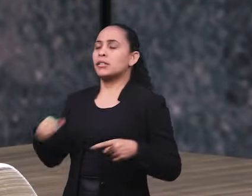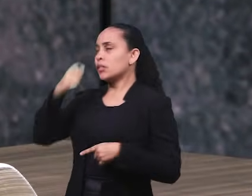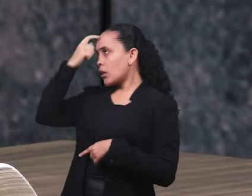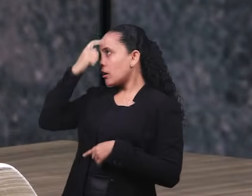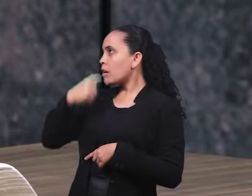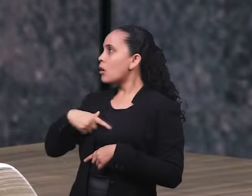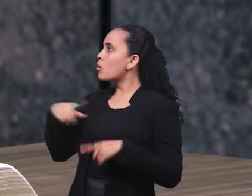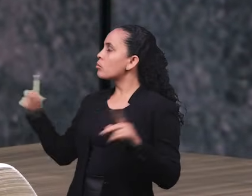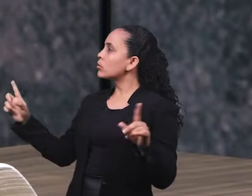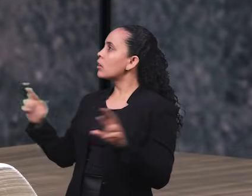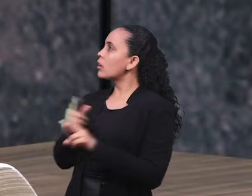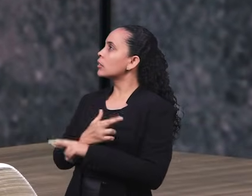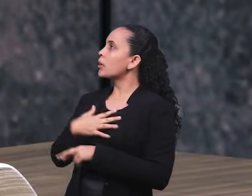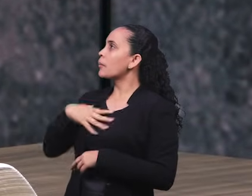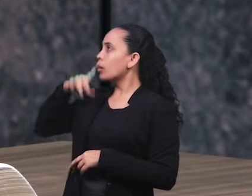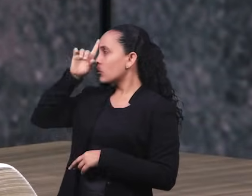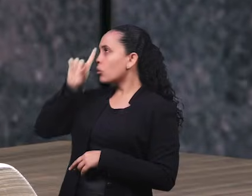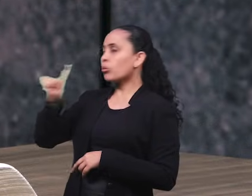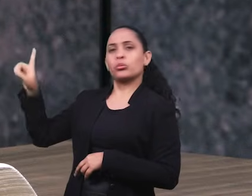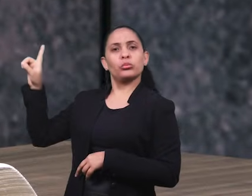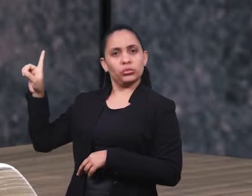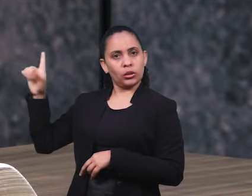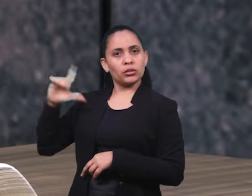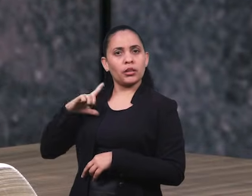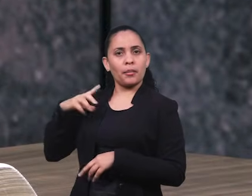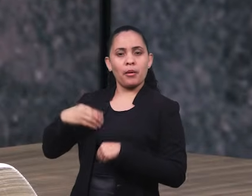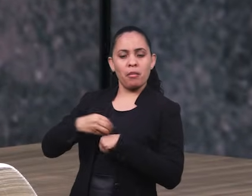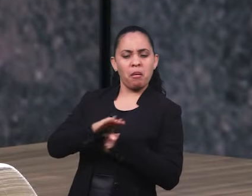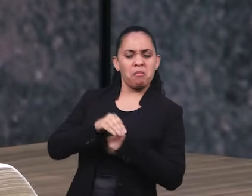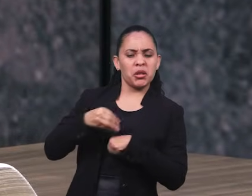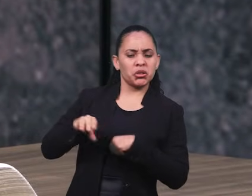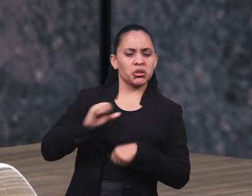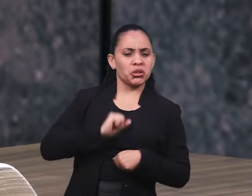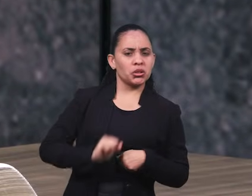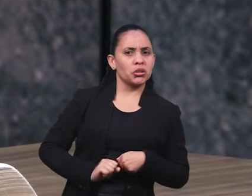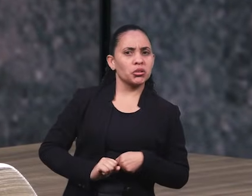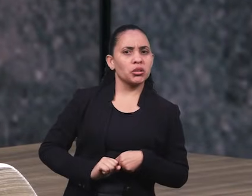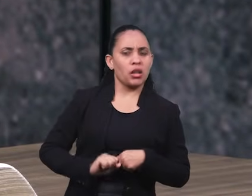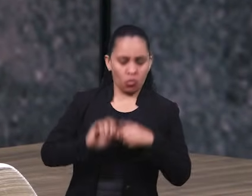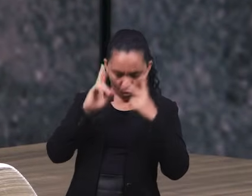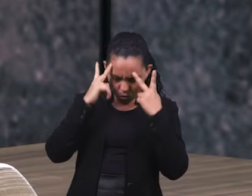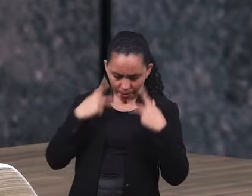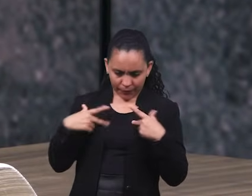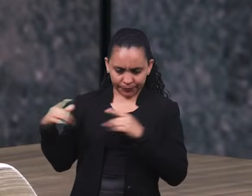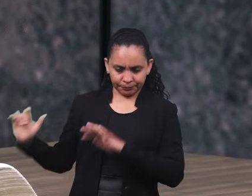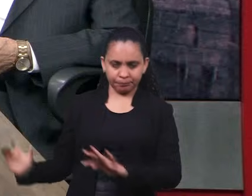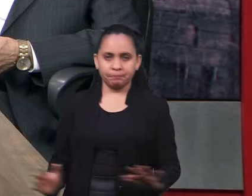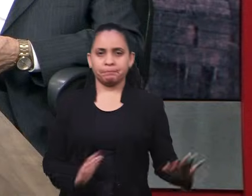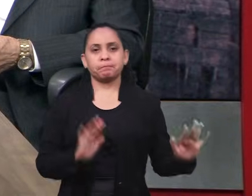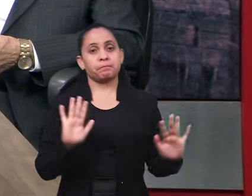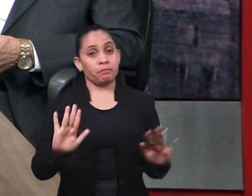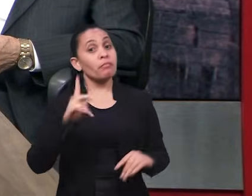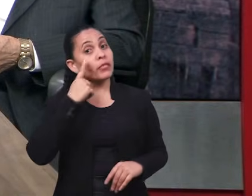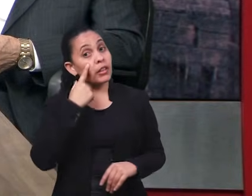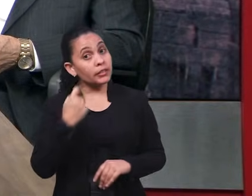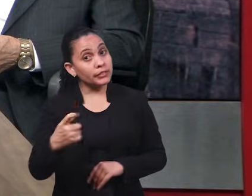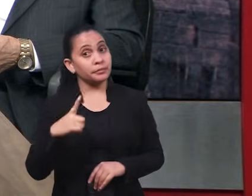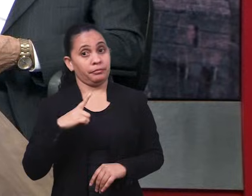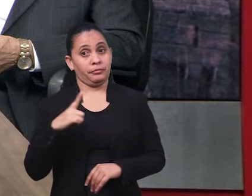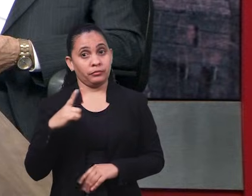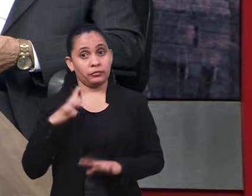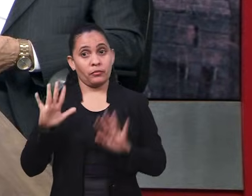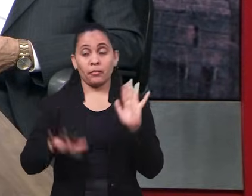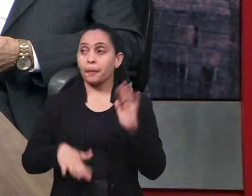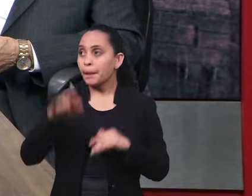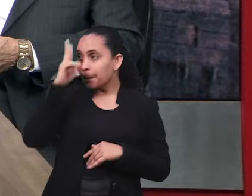como indivíduo, se relacionando com Deus, sem a necessidade de uma mediação sacerdotal humana. É interessante que